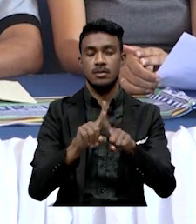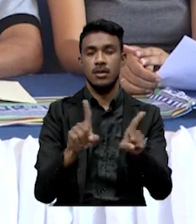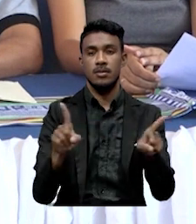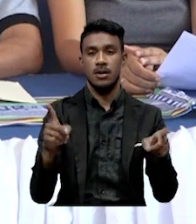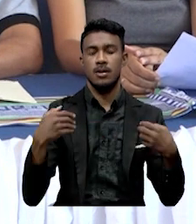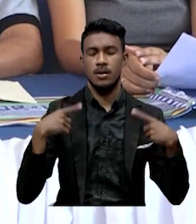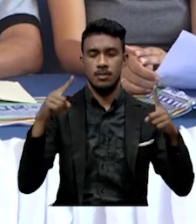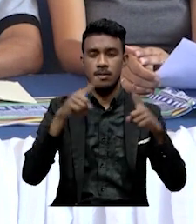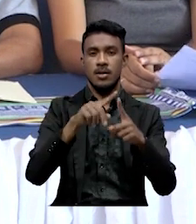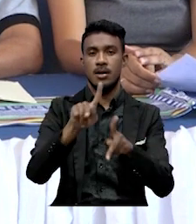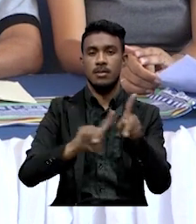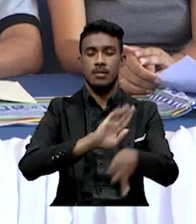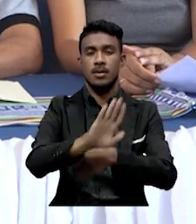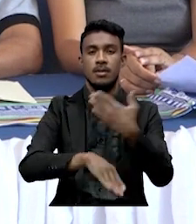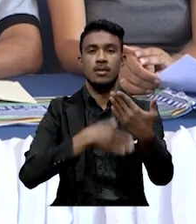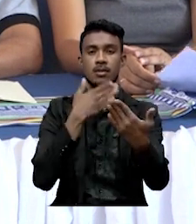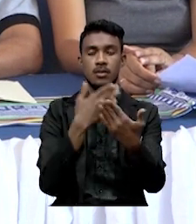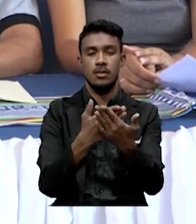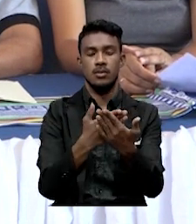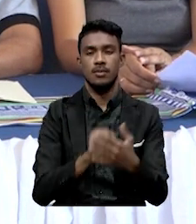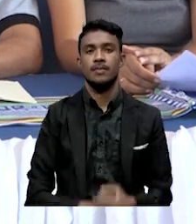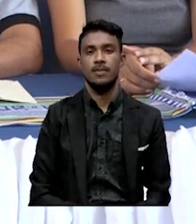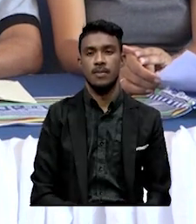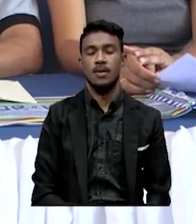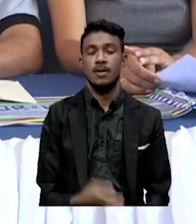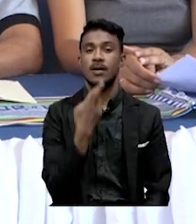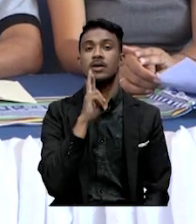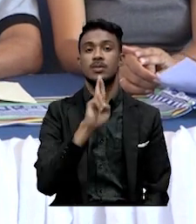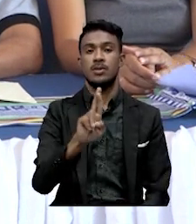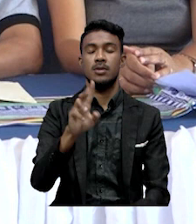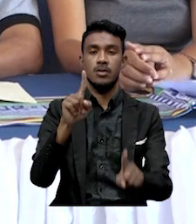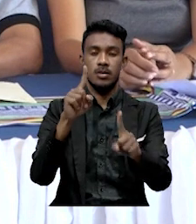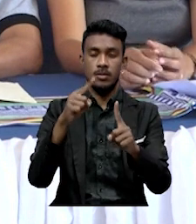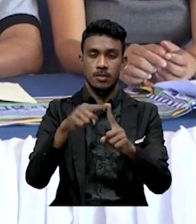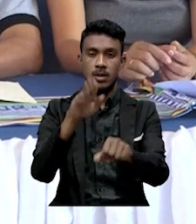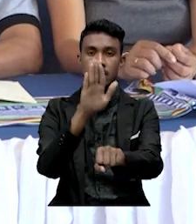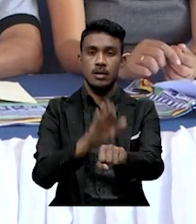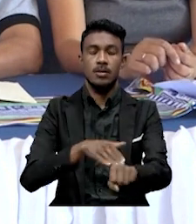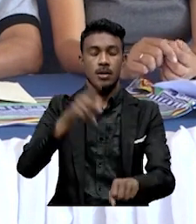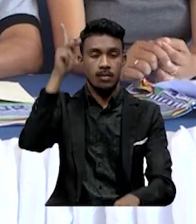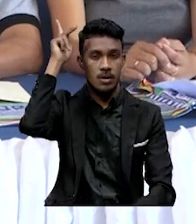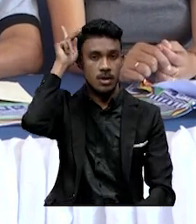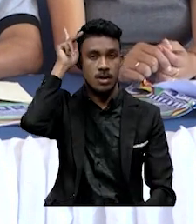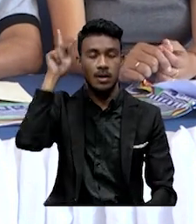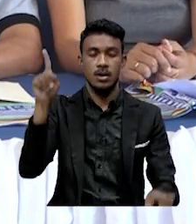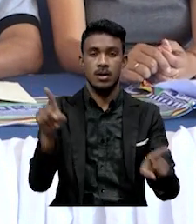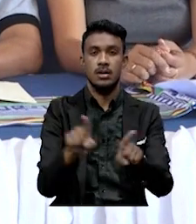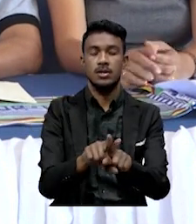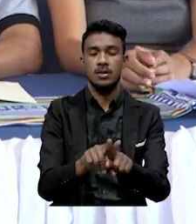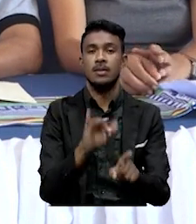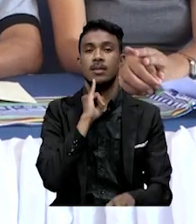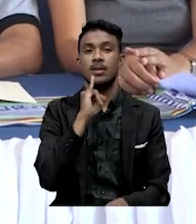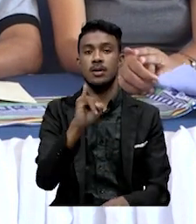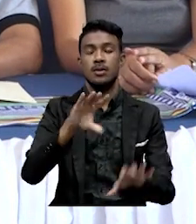ba comunidade eclesial local. Hatamba pedido Santo Padre Francisco Niané, maka